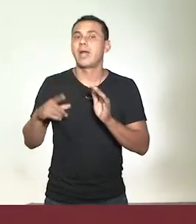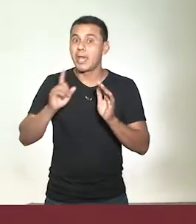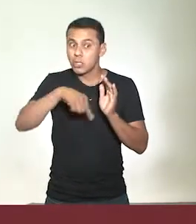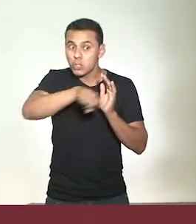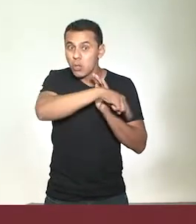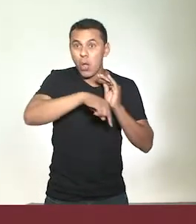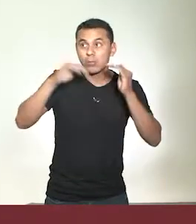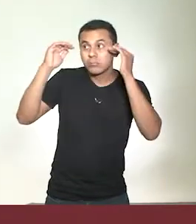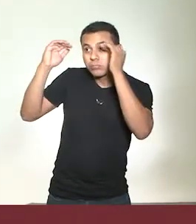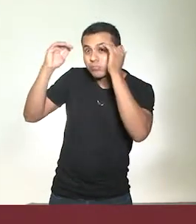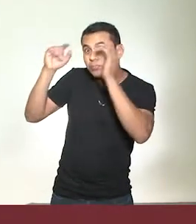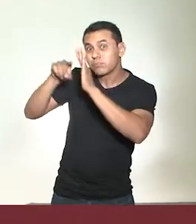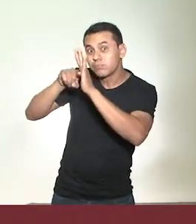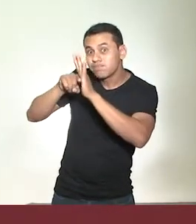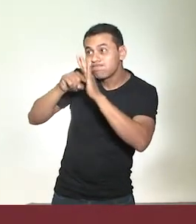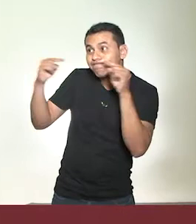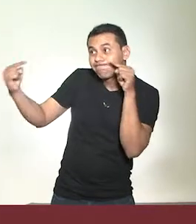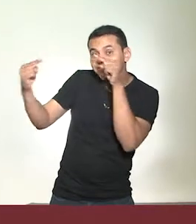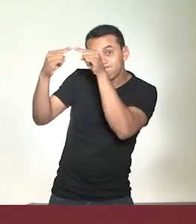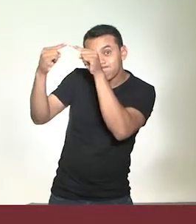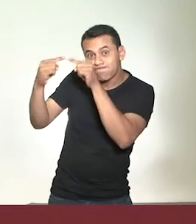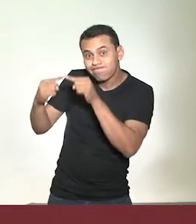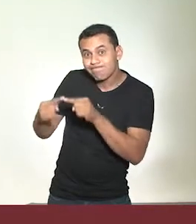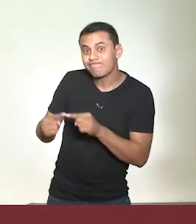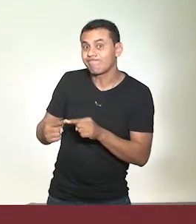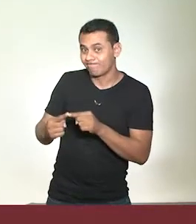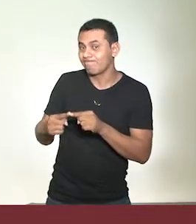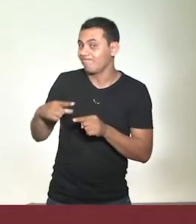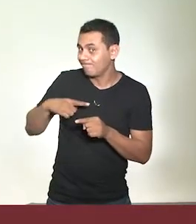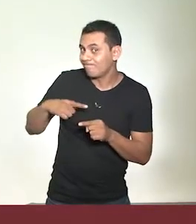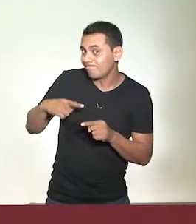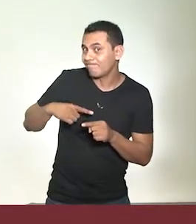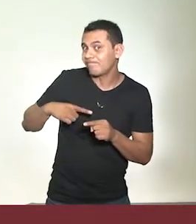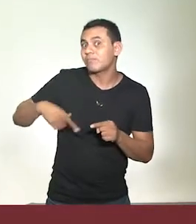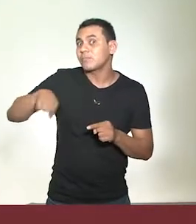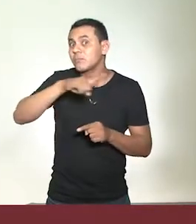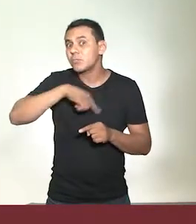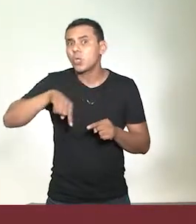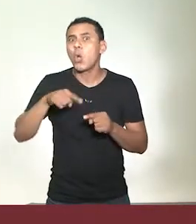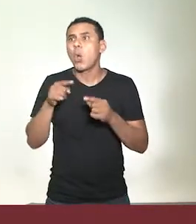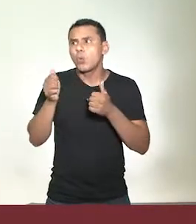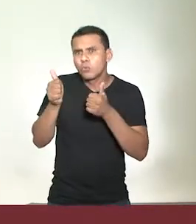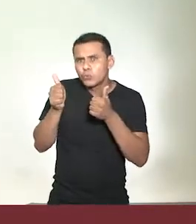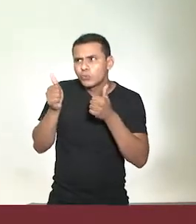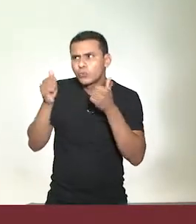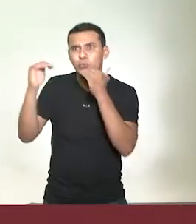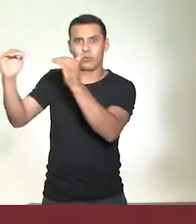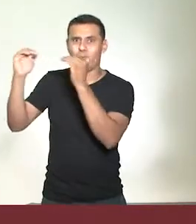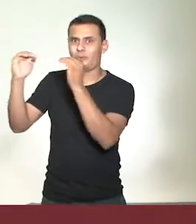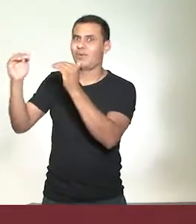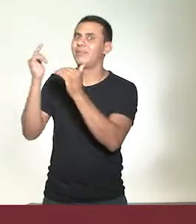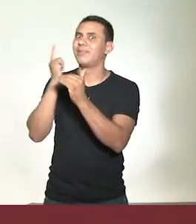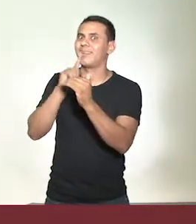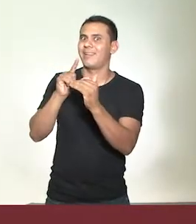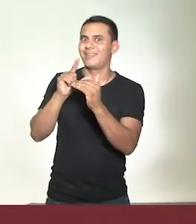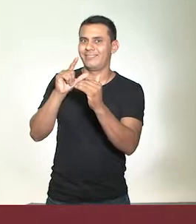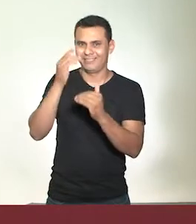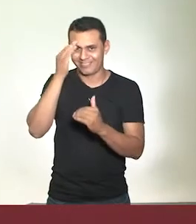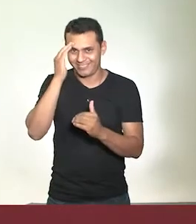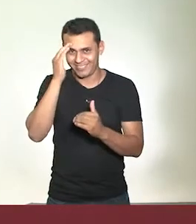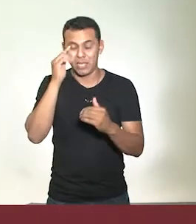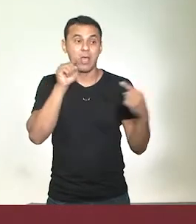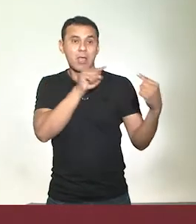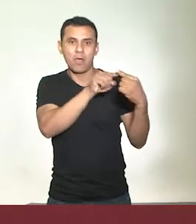e encontrado controladoria-geral da união e a gente vai perseguir essas metas Então